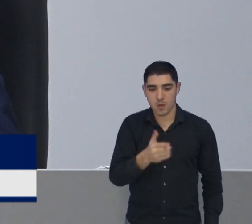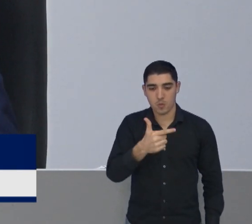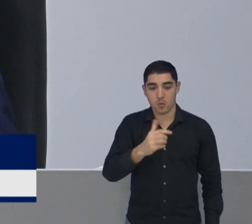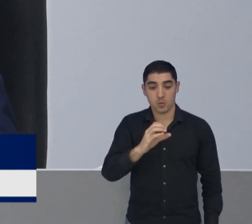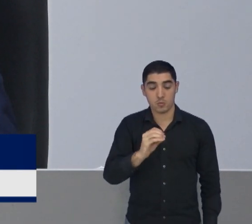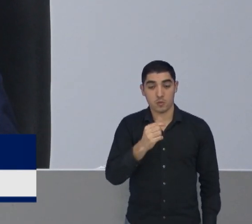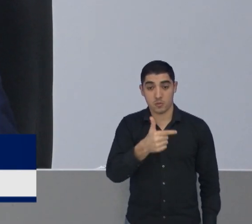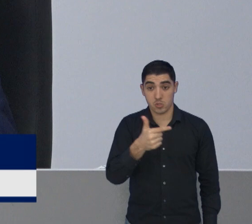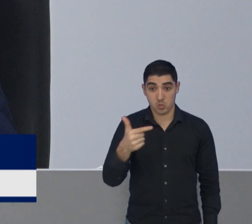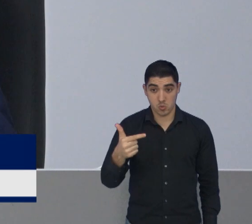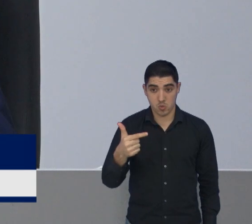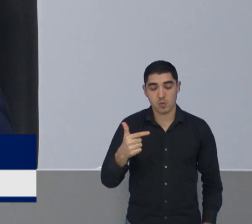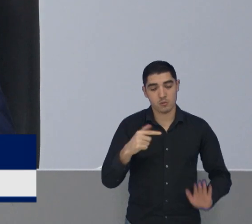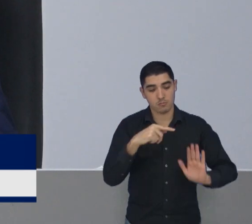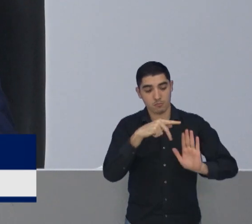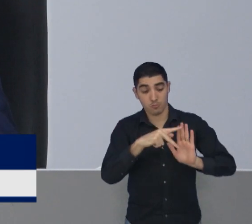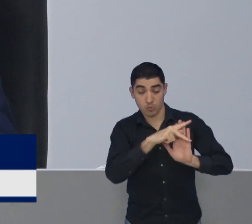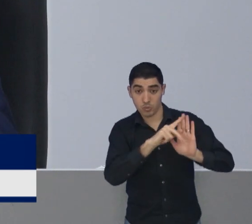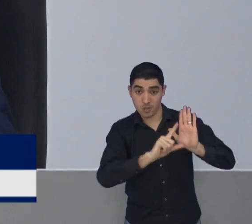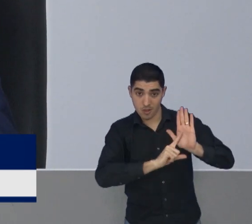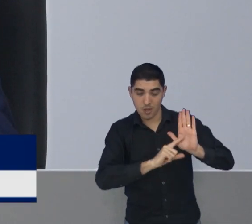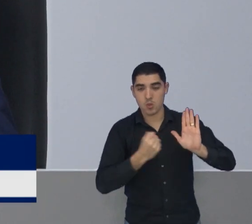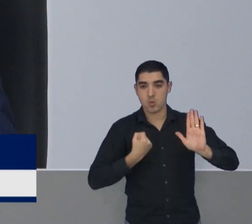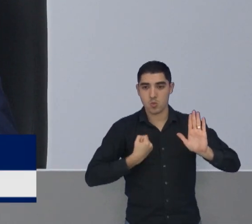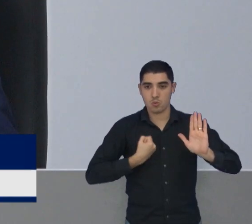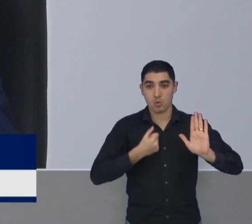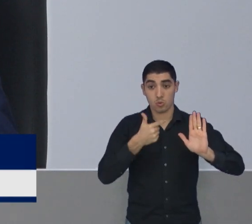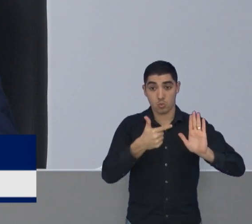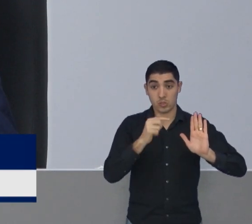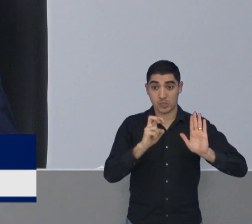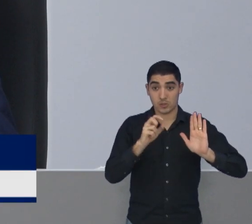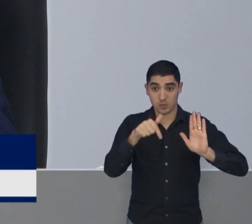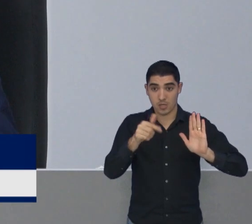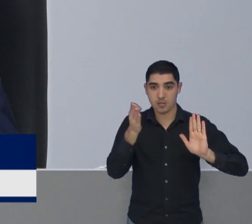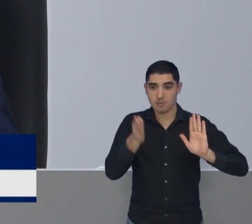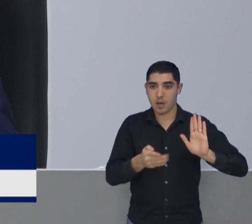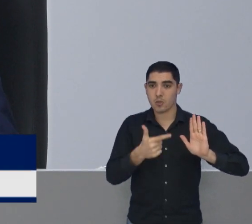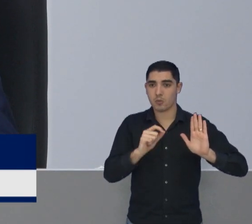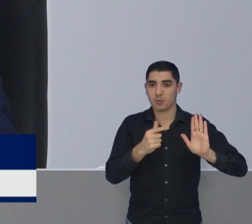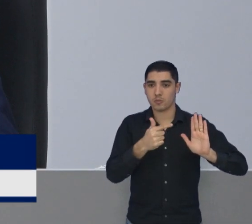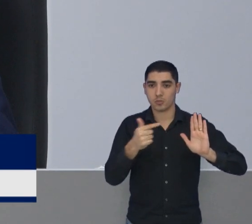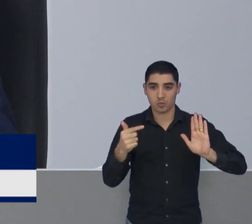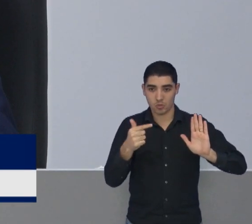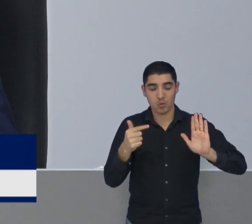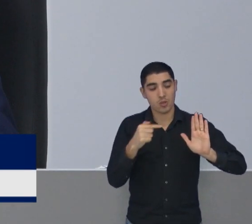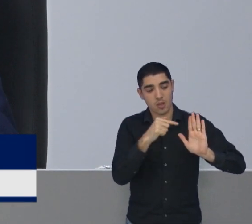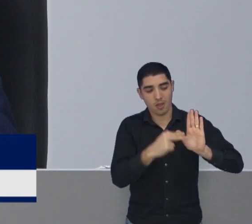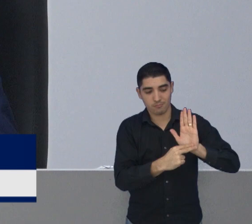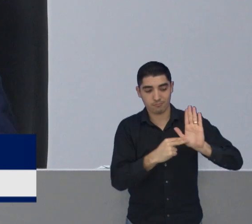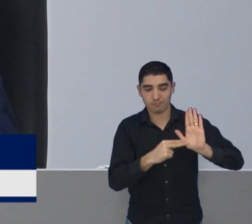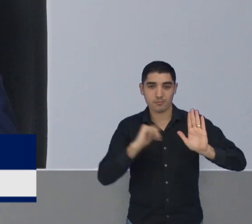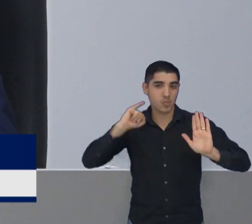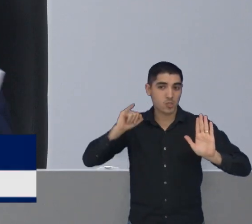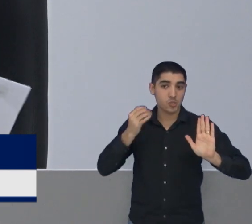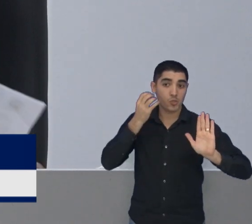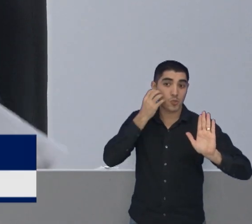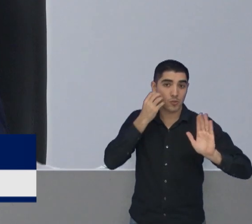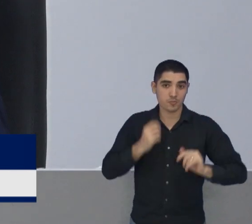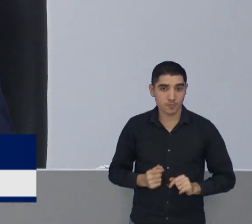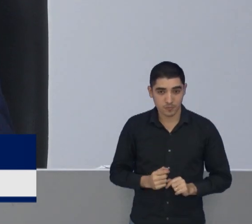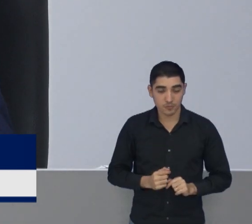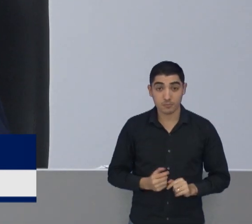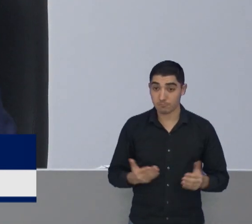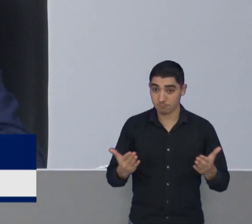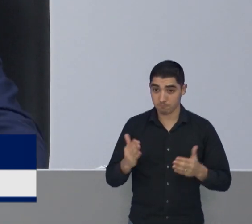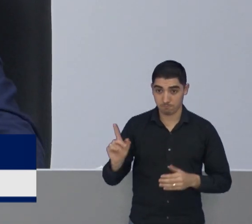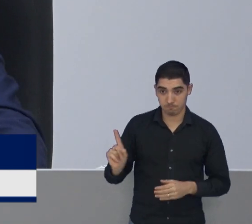7655/2022, projeto de lei número 257/2022, autoria da vereadora Juliana Fraga. Encaminhamento de